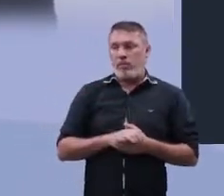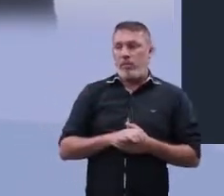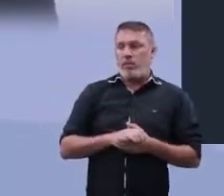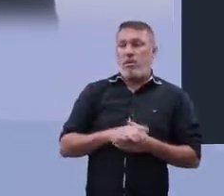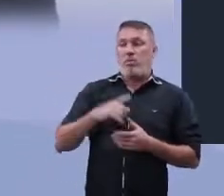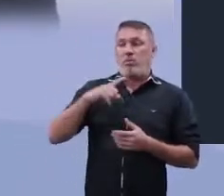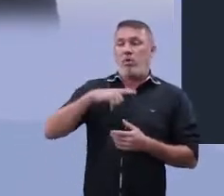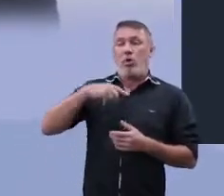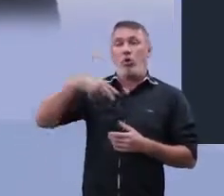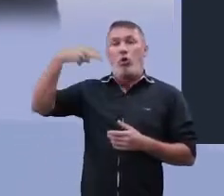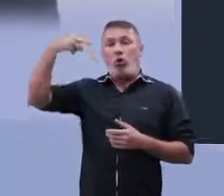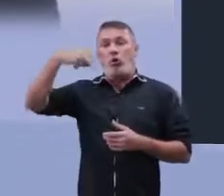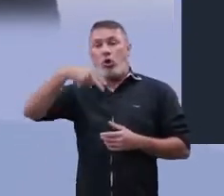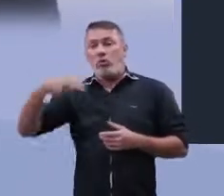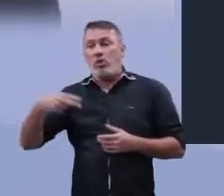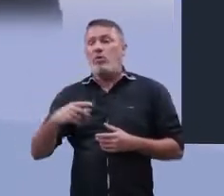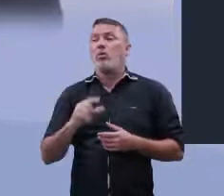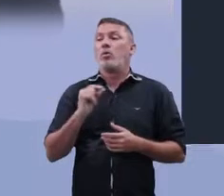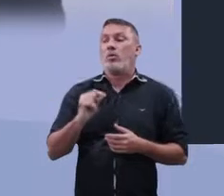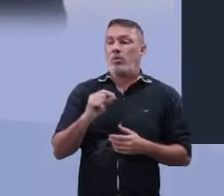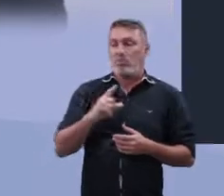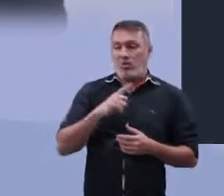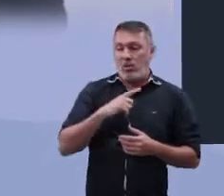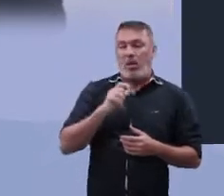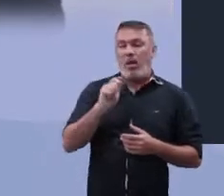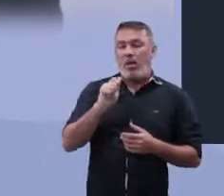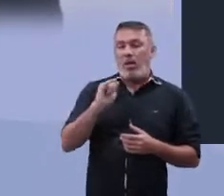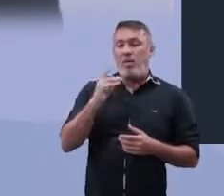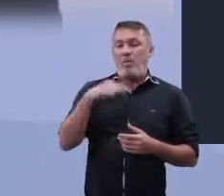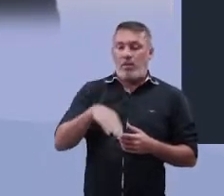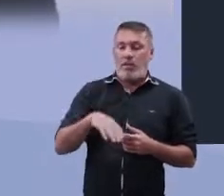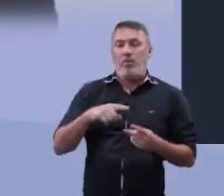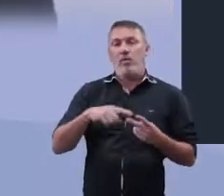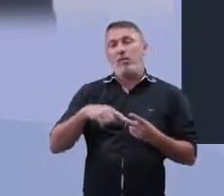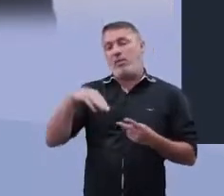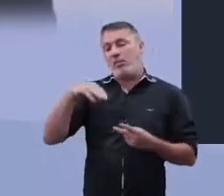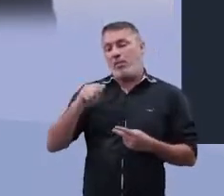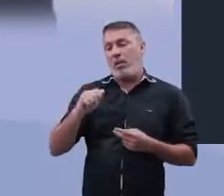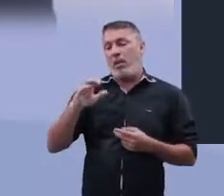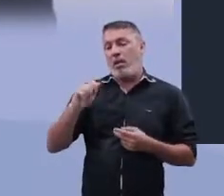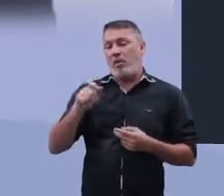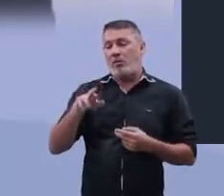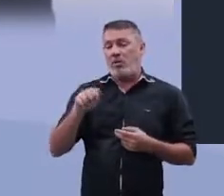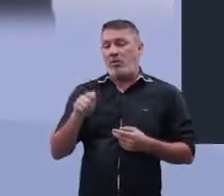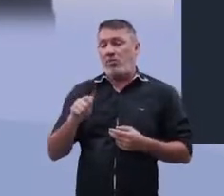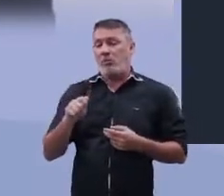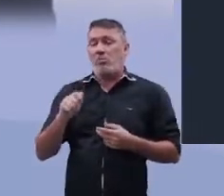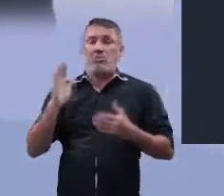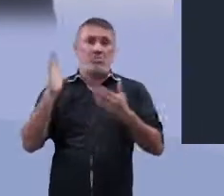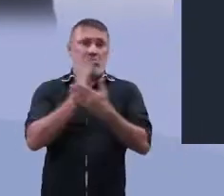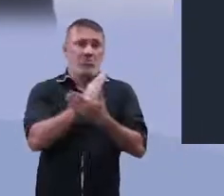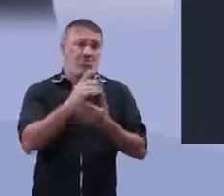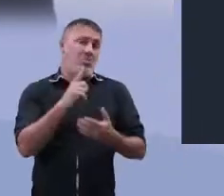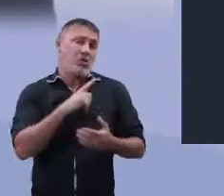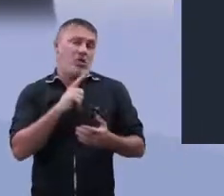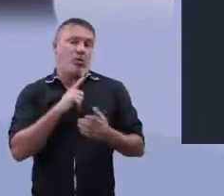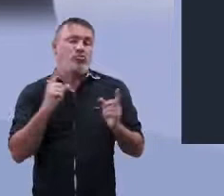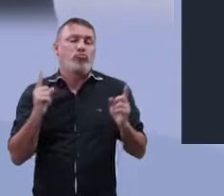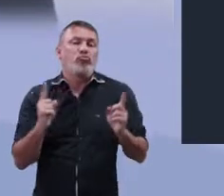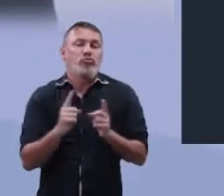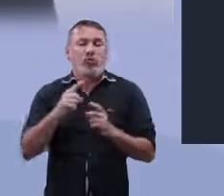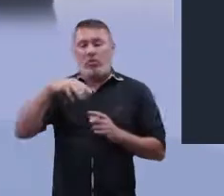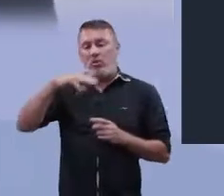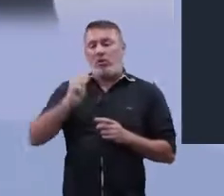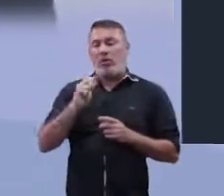região norte e nordeste é conhecido como aipim ou macaxeira. Ainda tem lugares que o aipim é considerado mandioquinha,